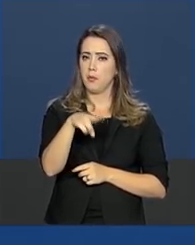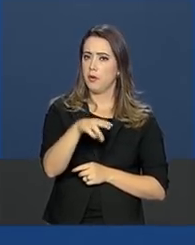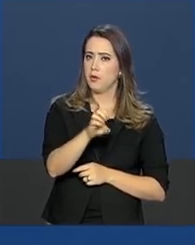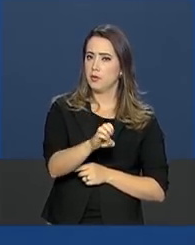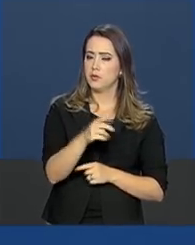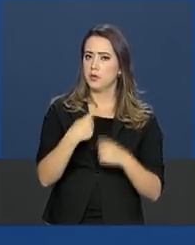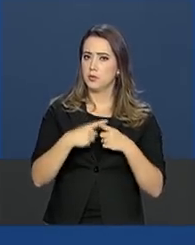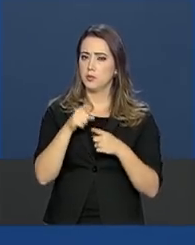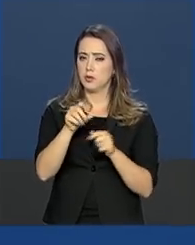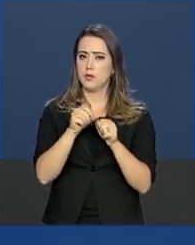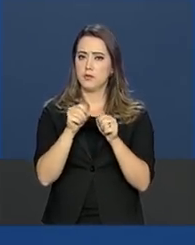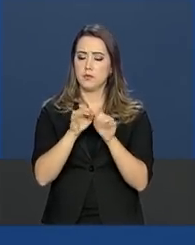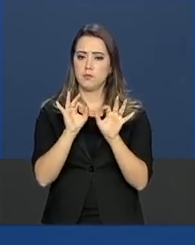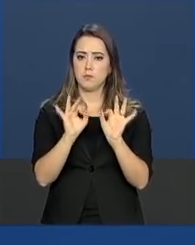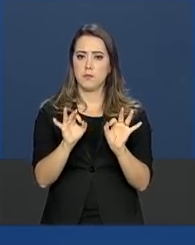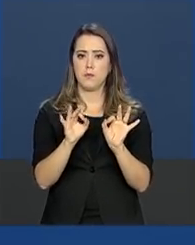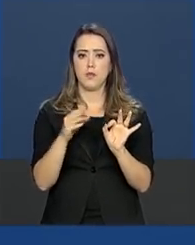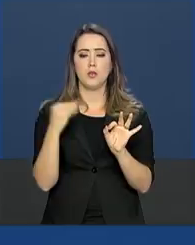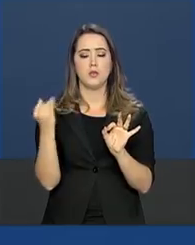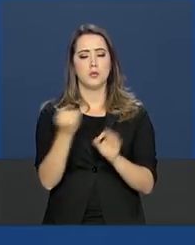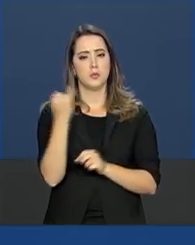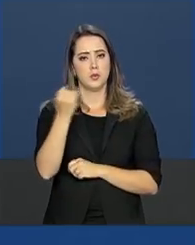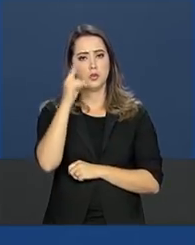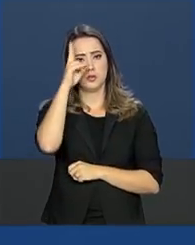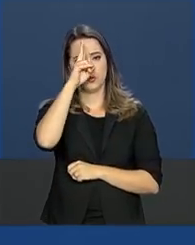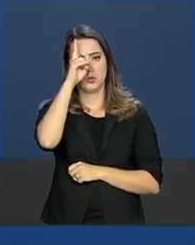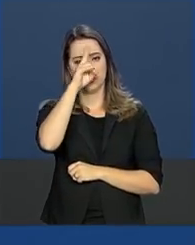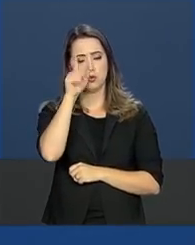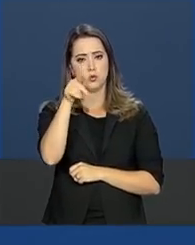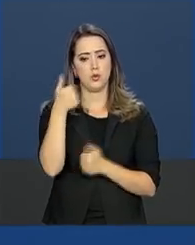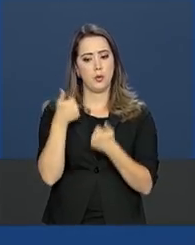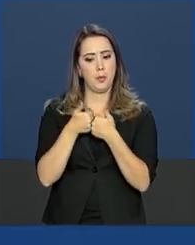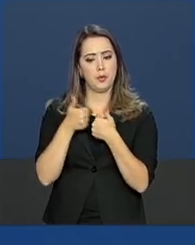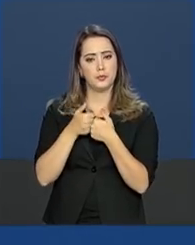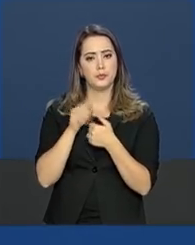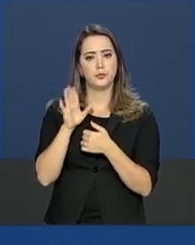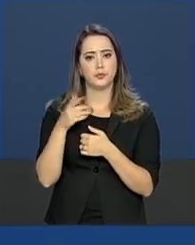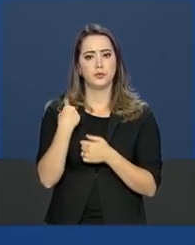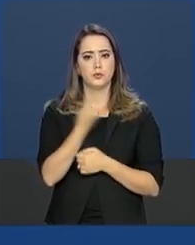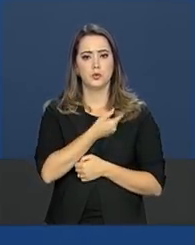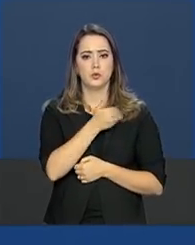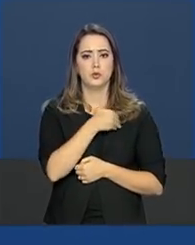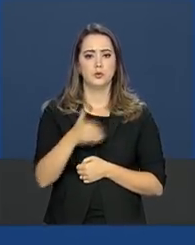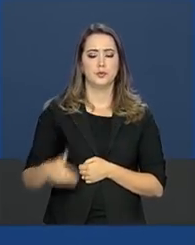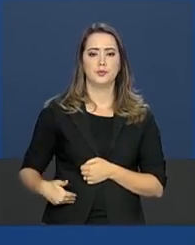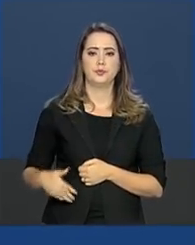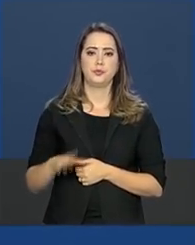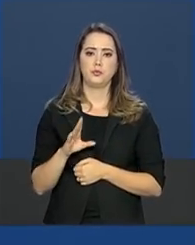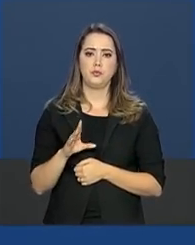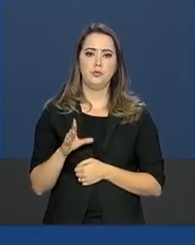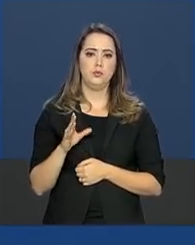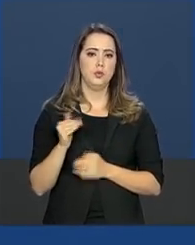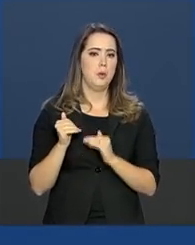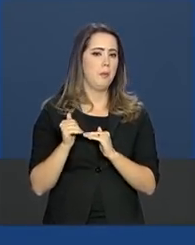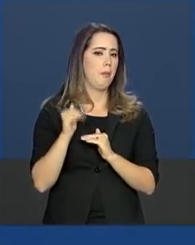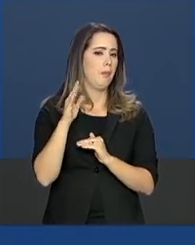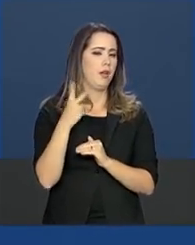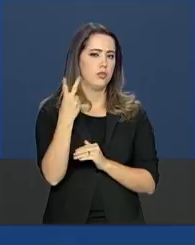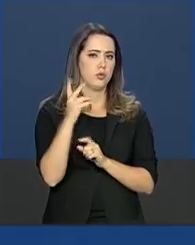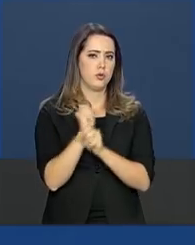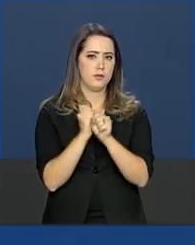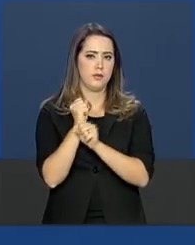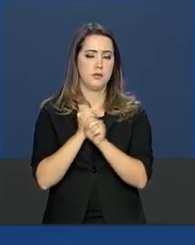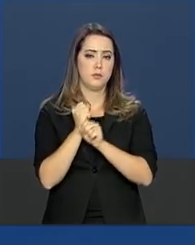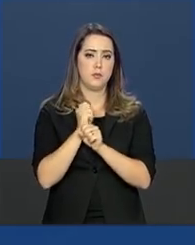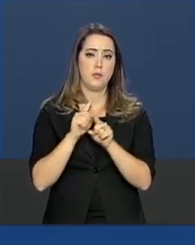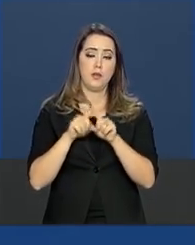efetivamente fez um relato histórico, embora recente, porque o nosso governo tem pouco mais de